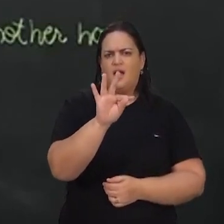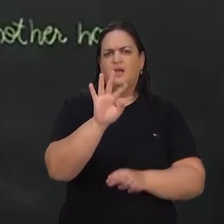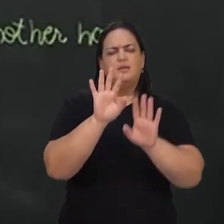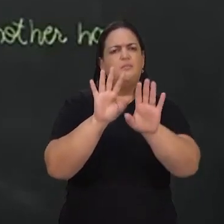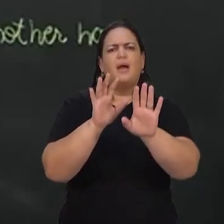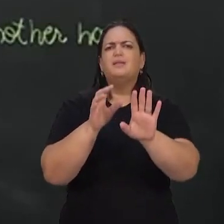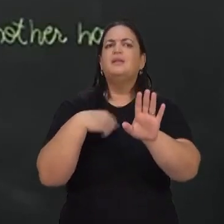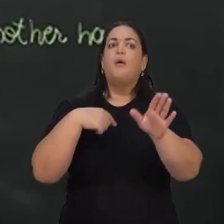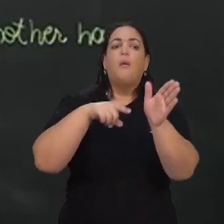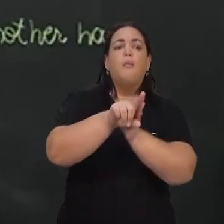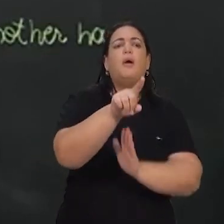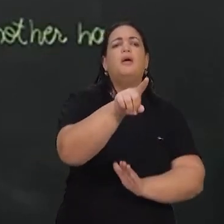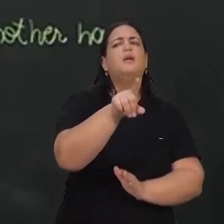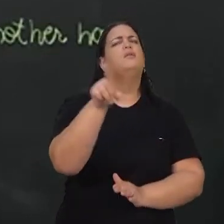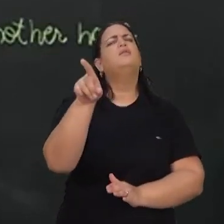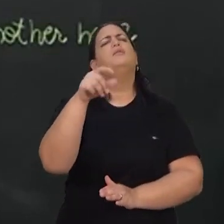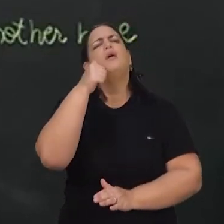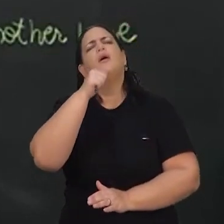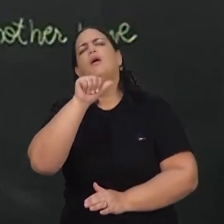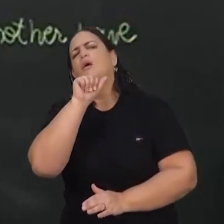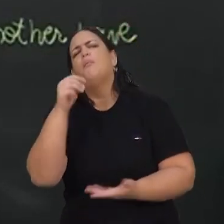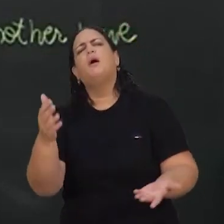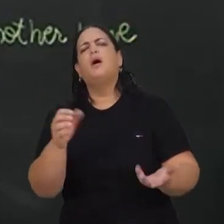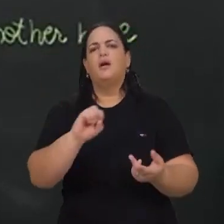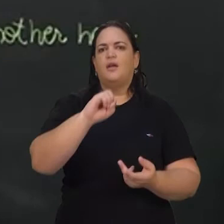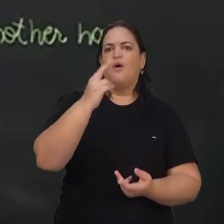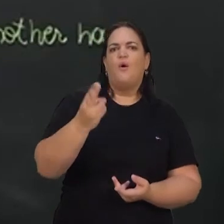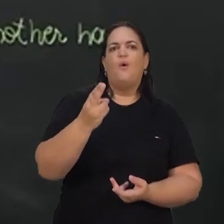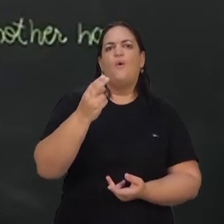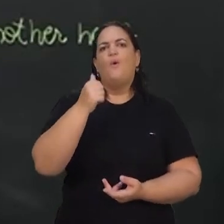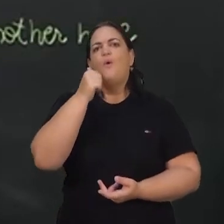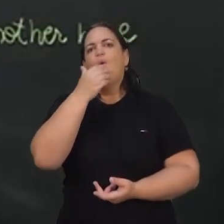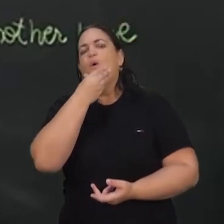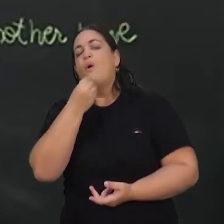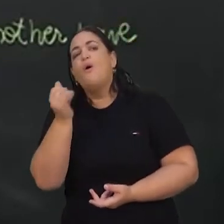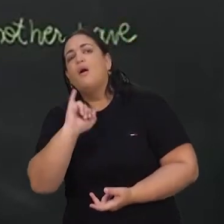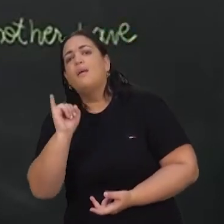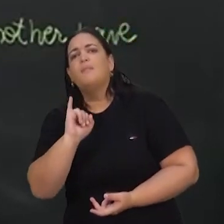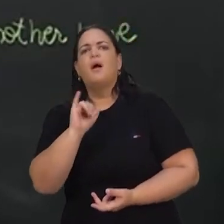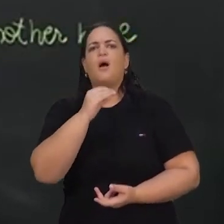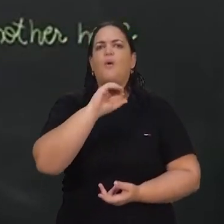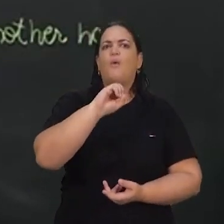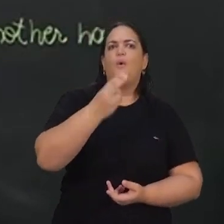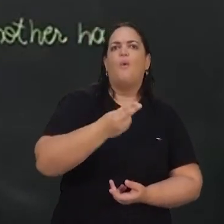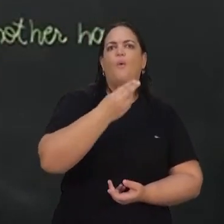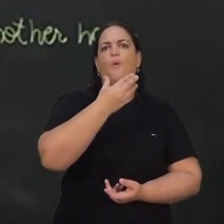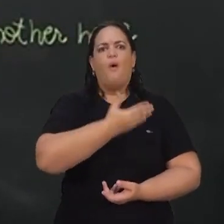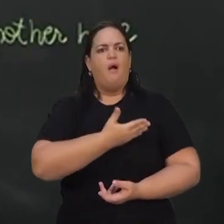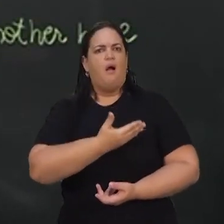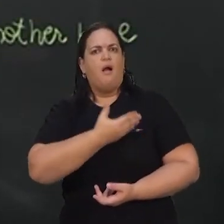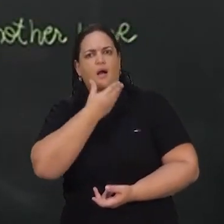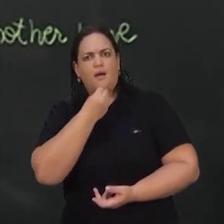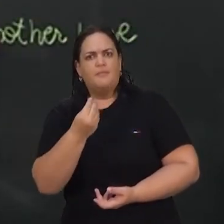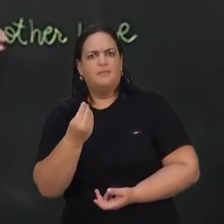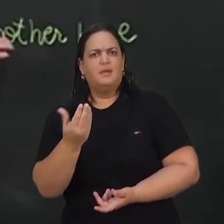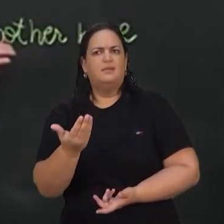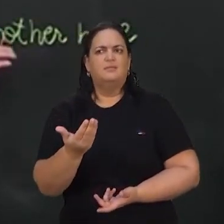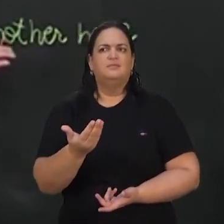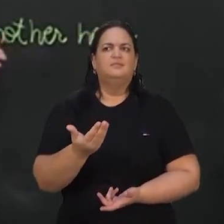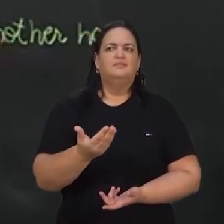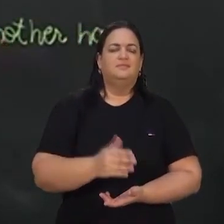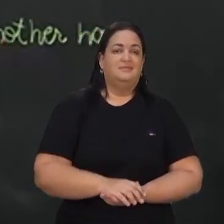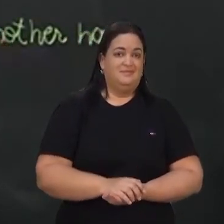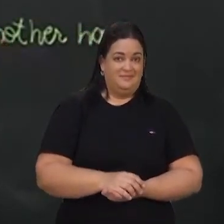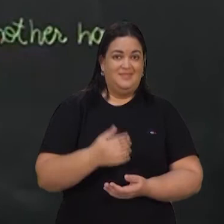sua mãe, sobre seu irmão, sobre seu colega de classe. What does your